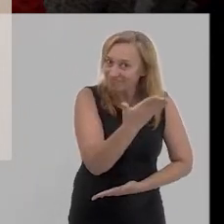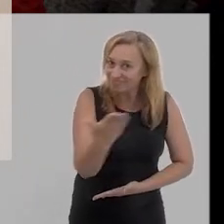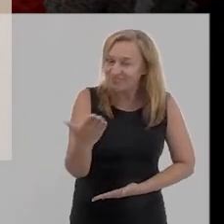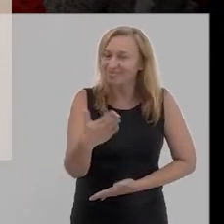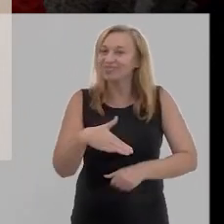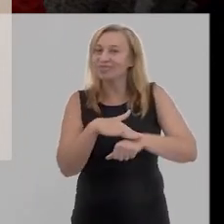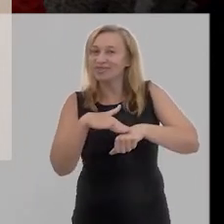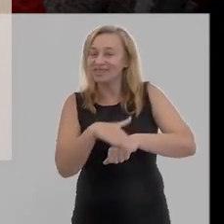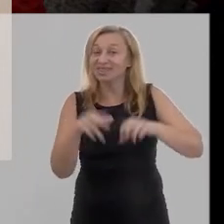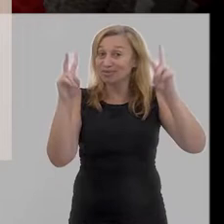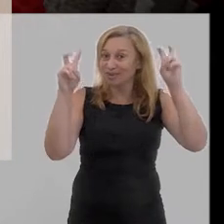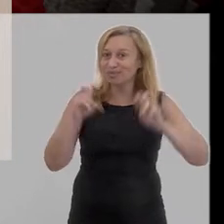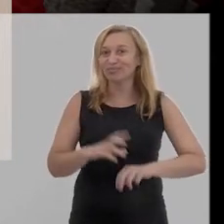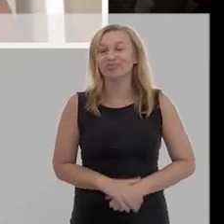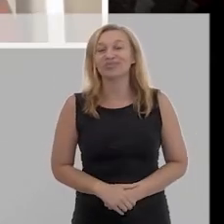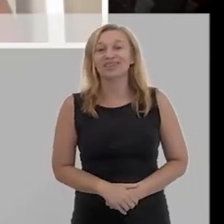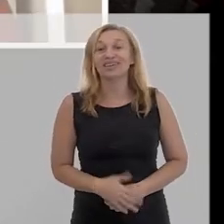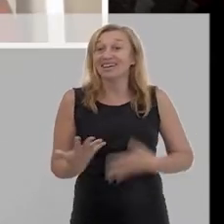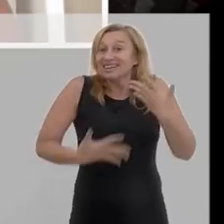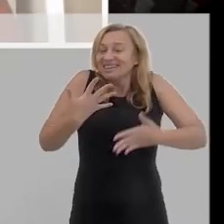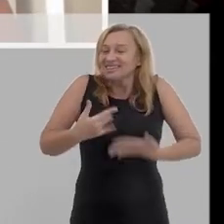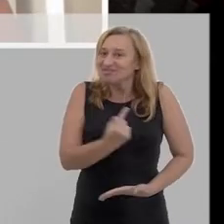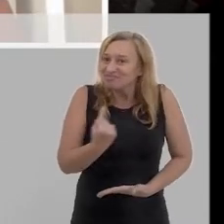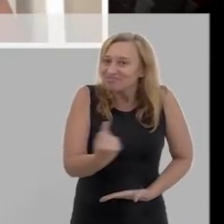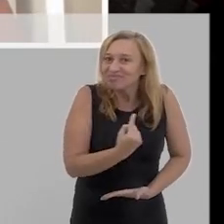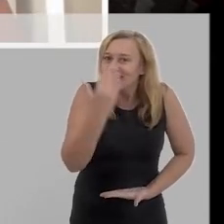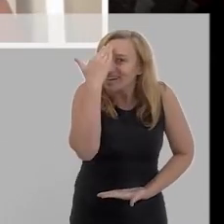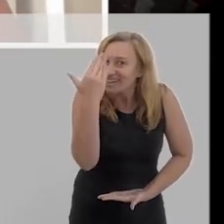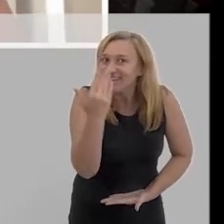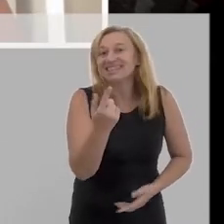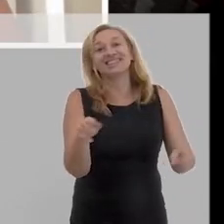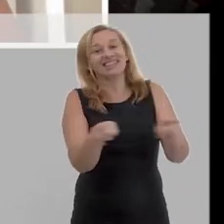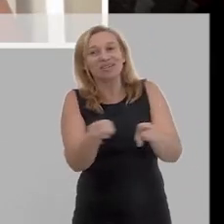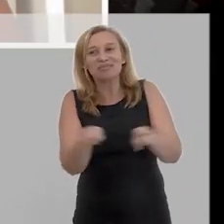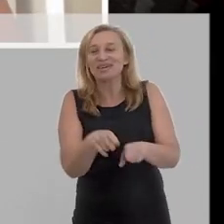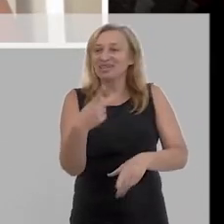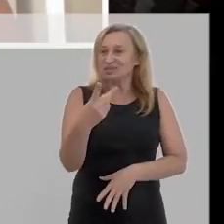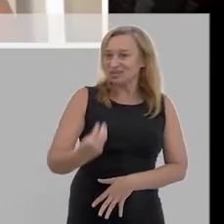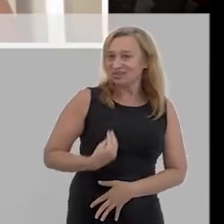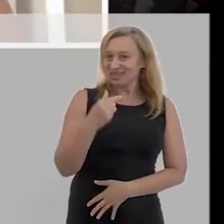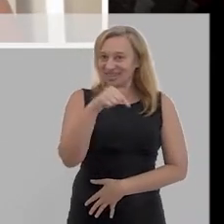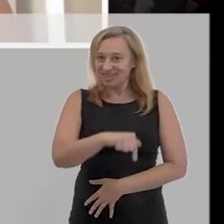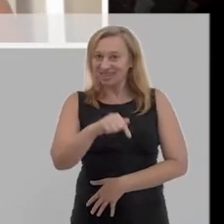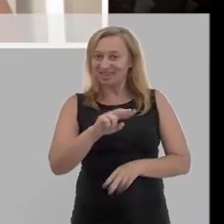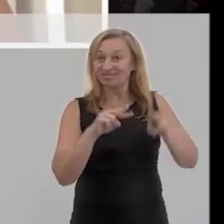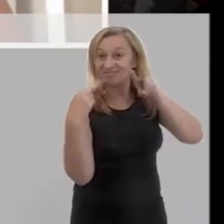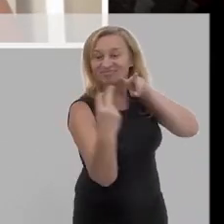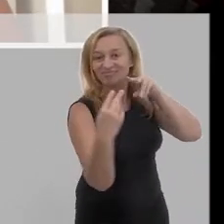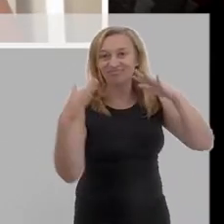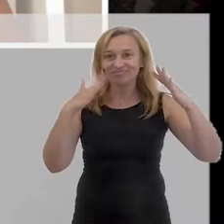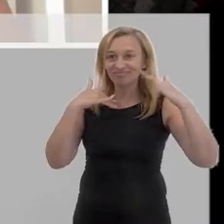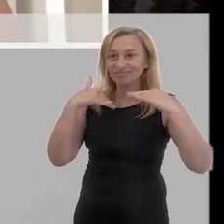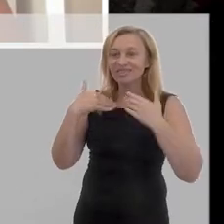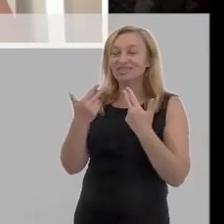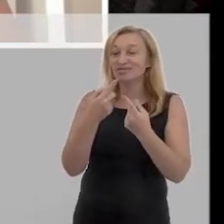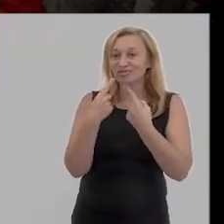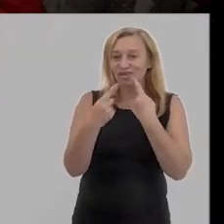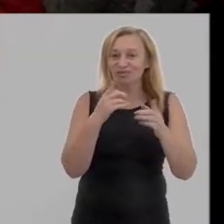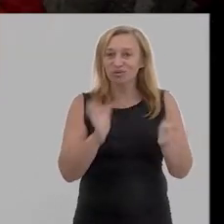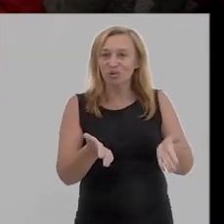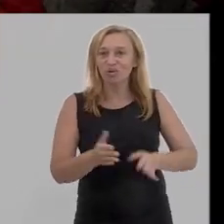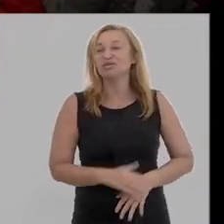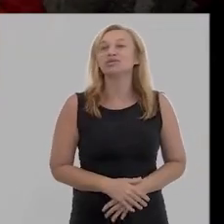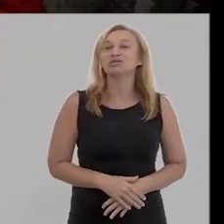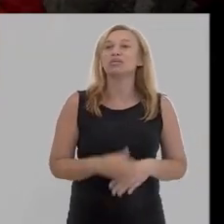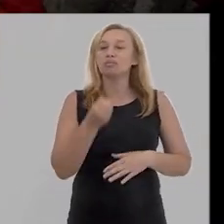para nós conversarmos sobre o tema. O prazer é nosso, a gente agradece também a sua participação aqui no debate virtual de hoje.